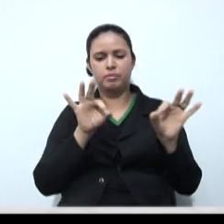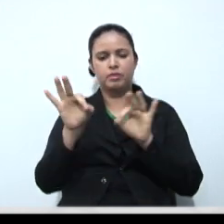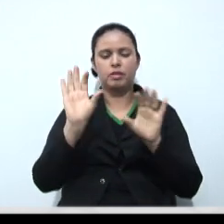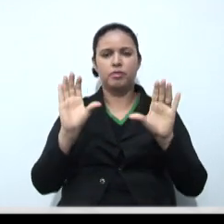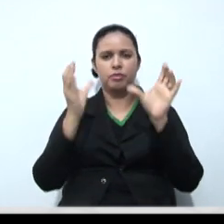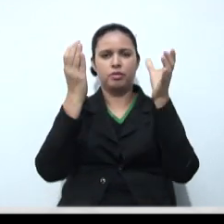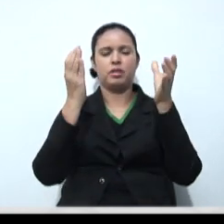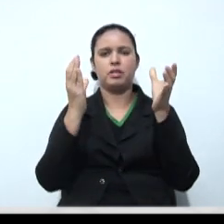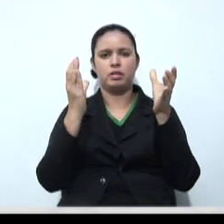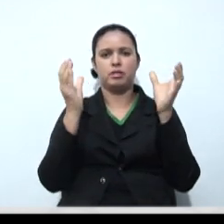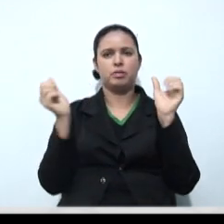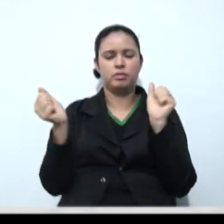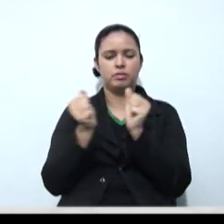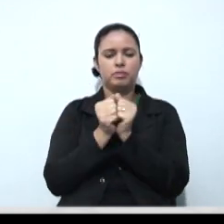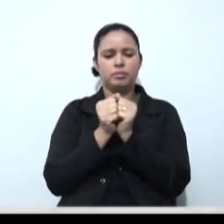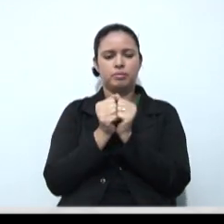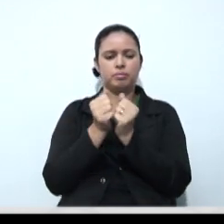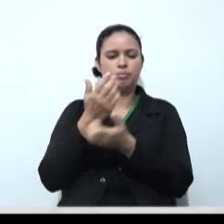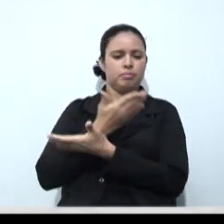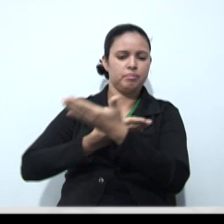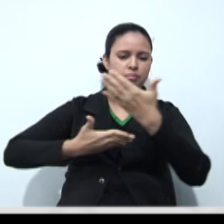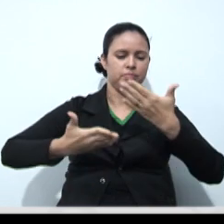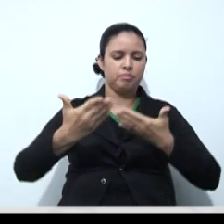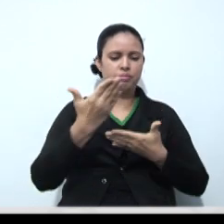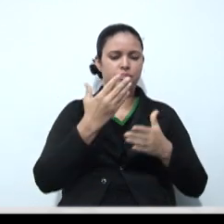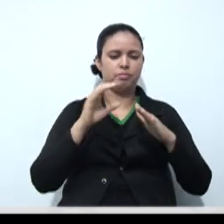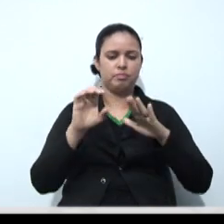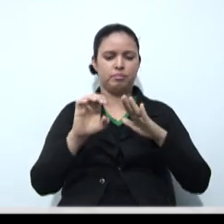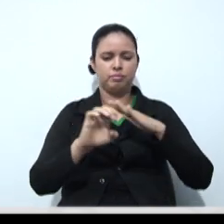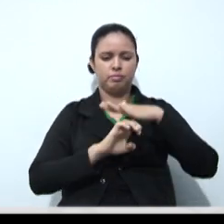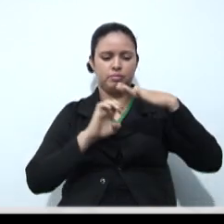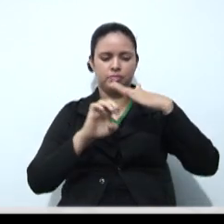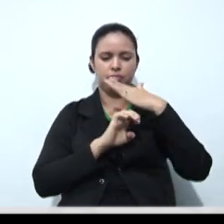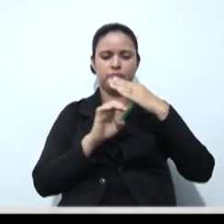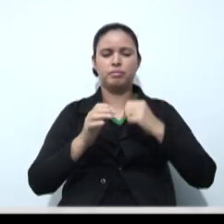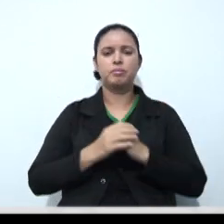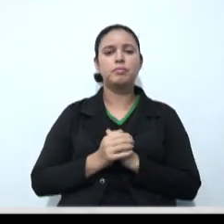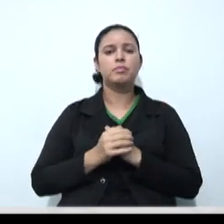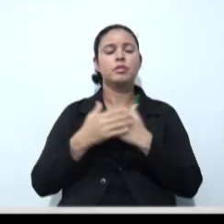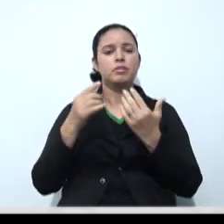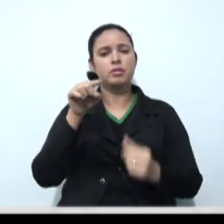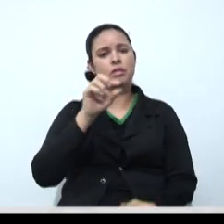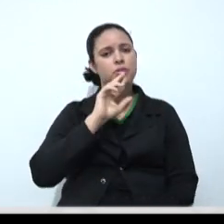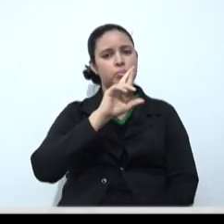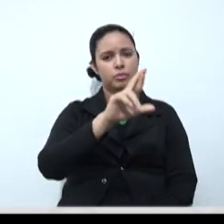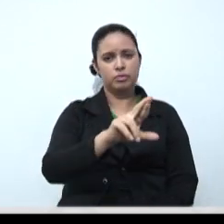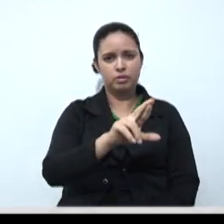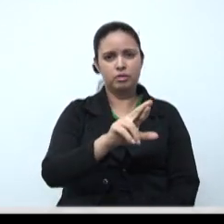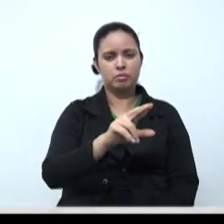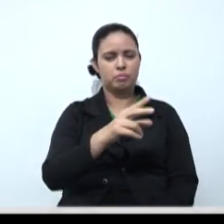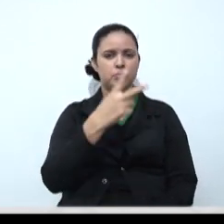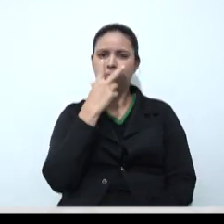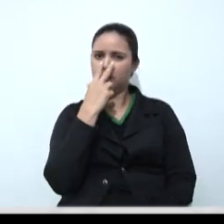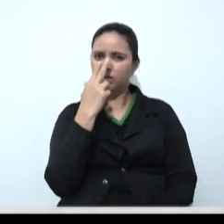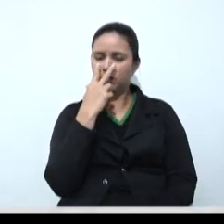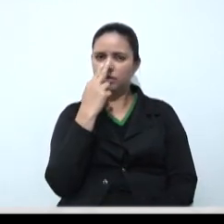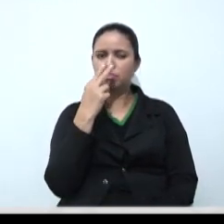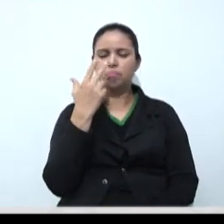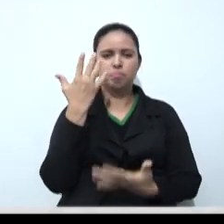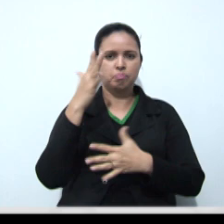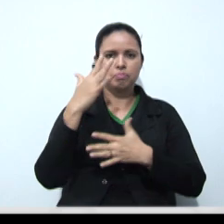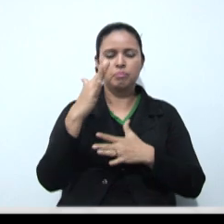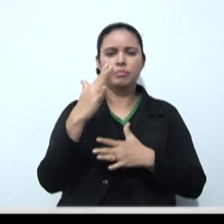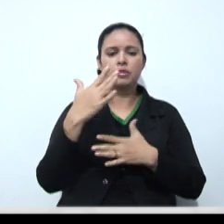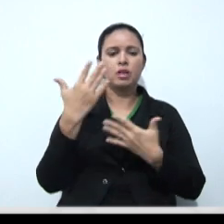e confraternização entre setores da empresa no geral. Então, você que respondeu algo parecido com isso aqui,